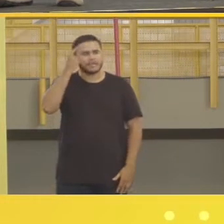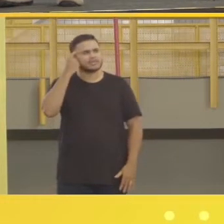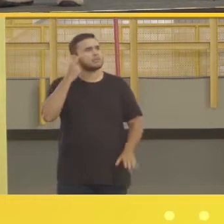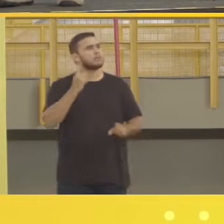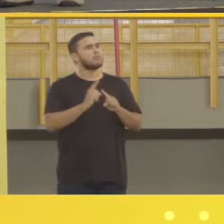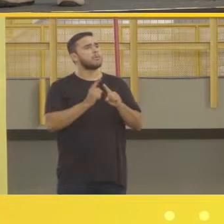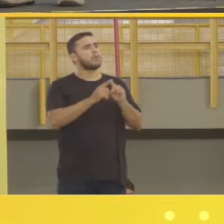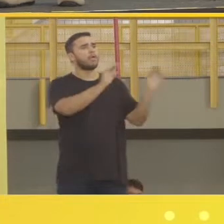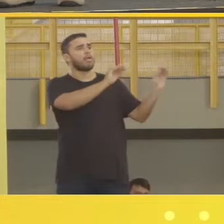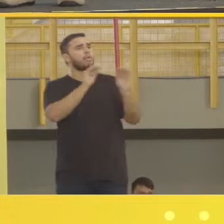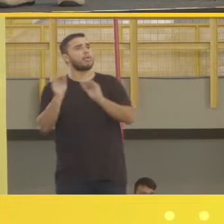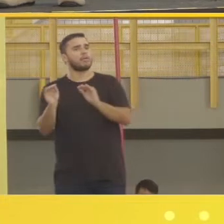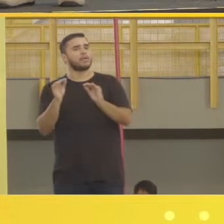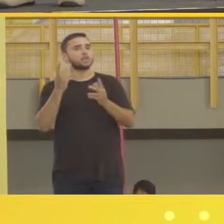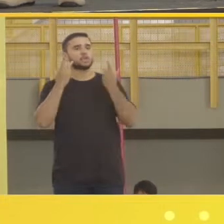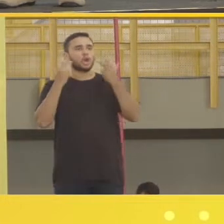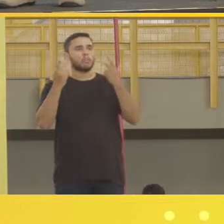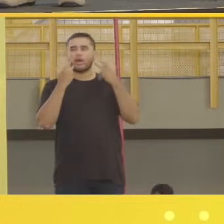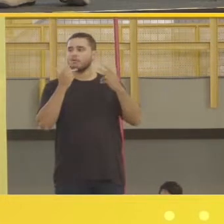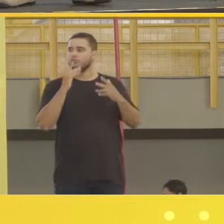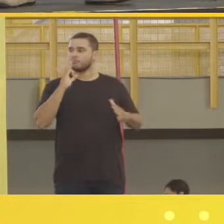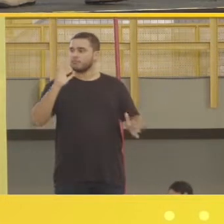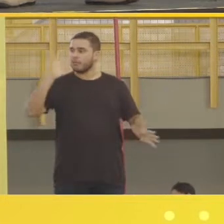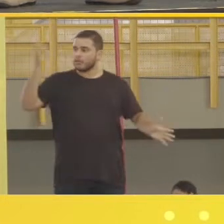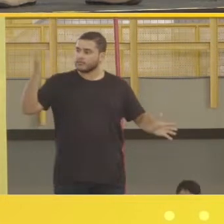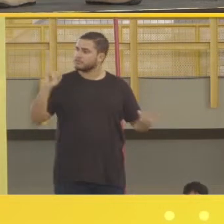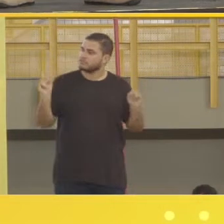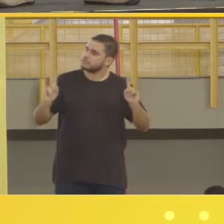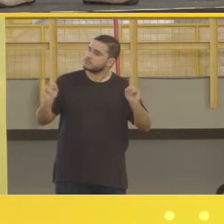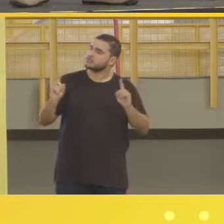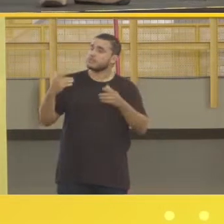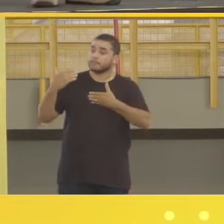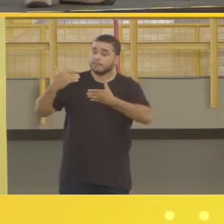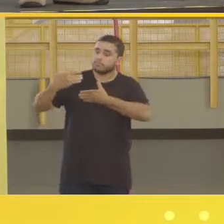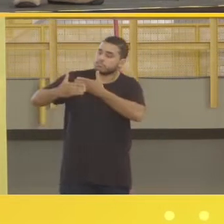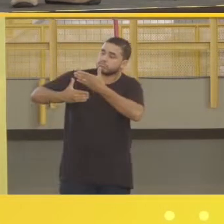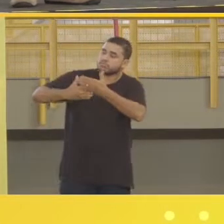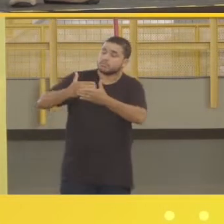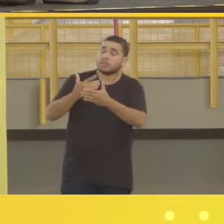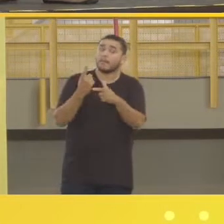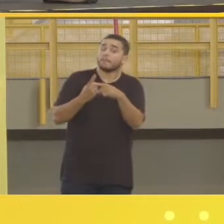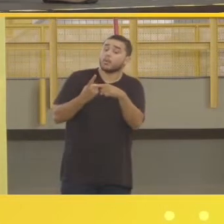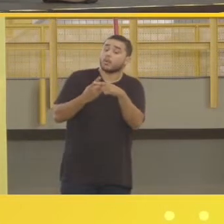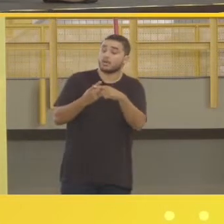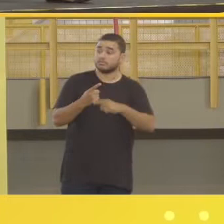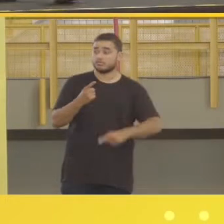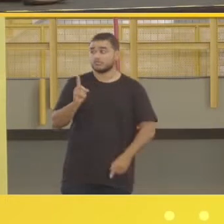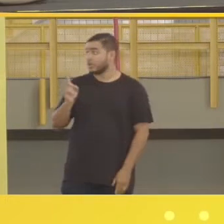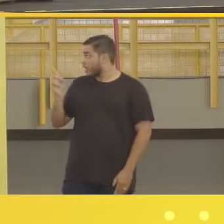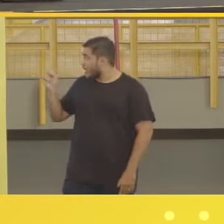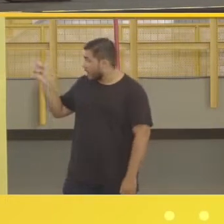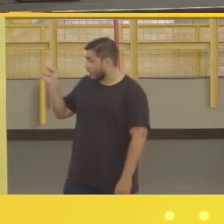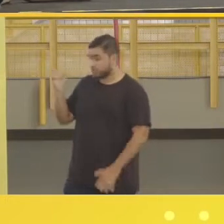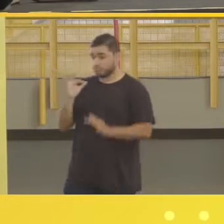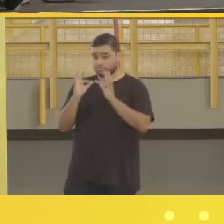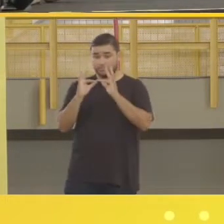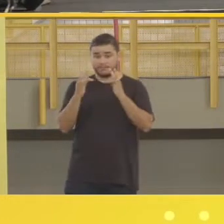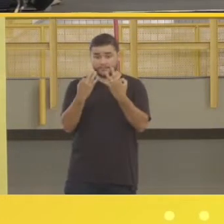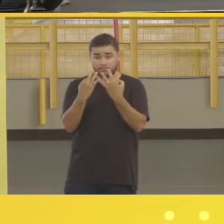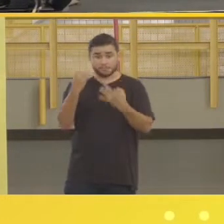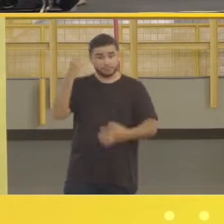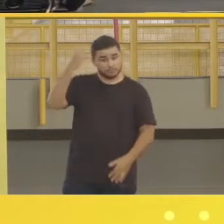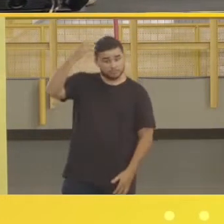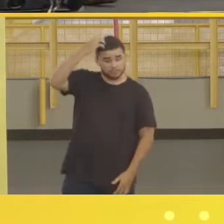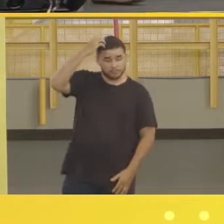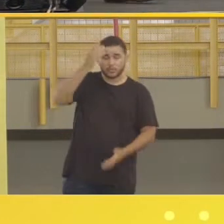contexto. A gente precisa entender os contextos para entender os processos, tá? O contexto que nós estamos falando é o contexto